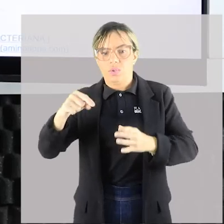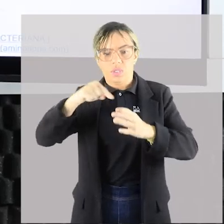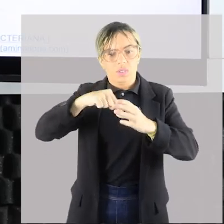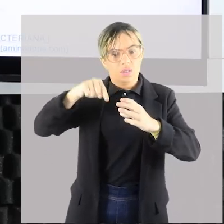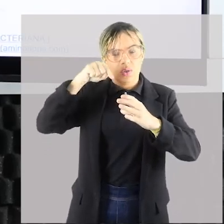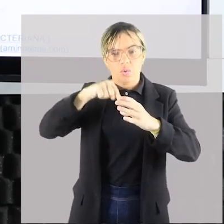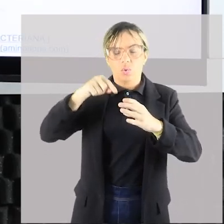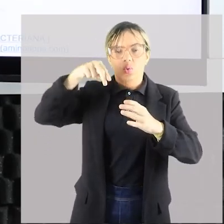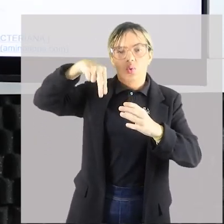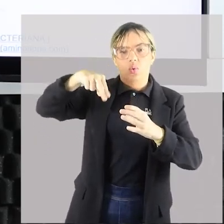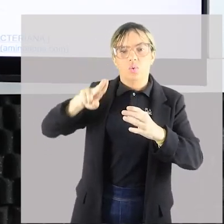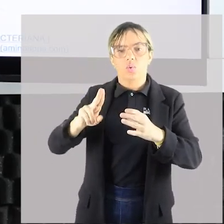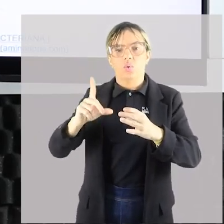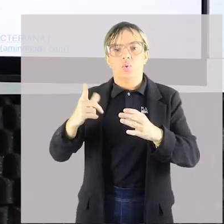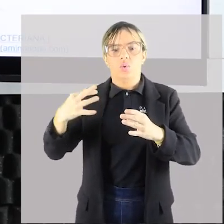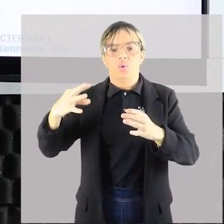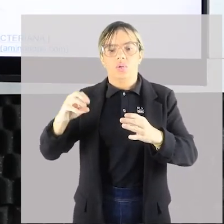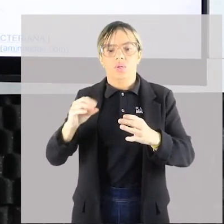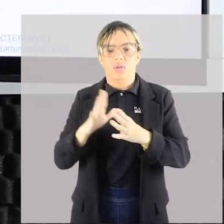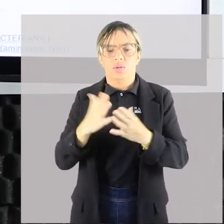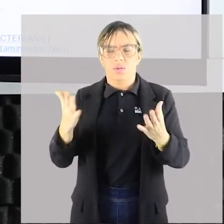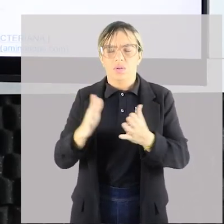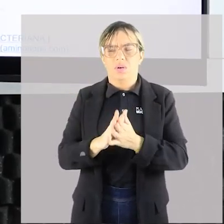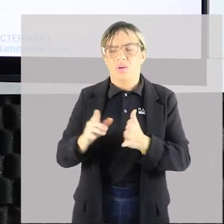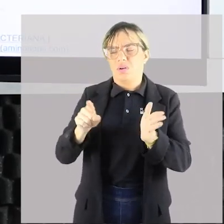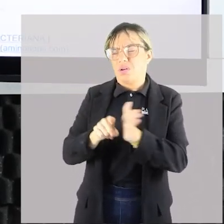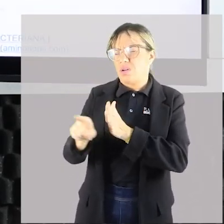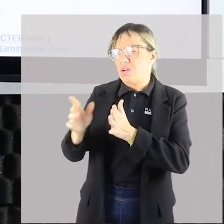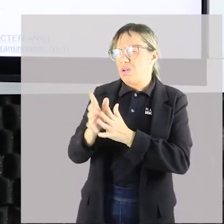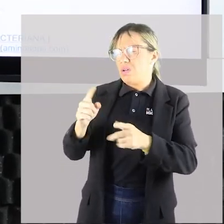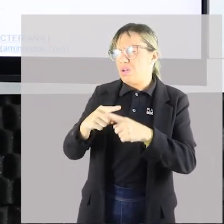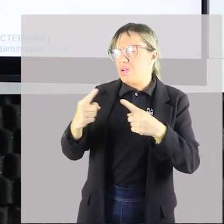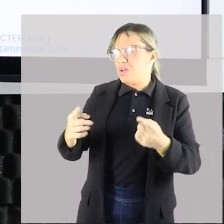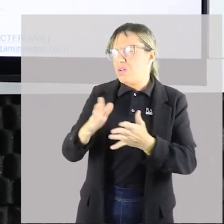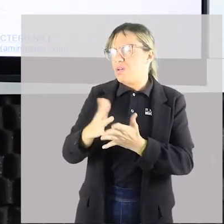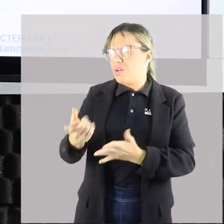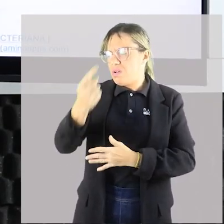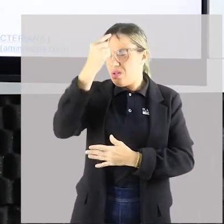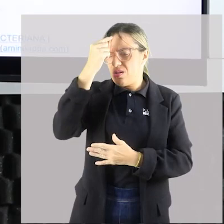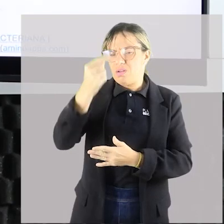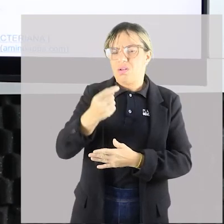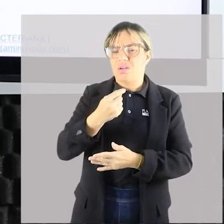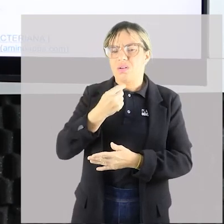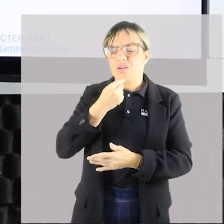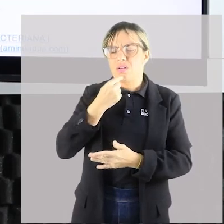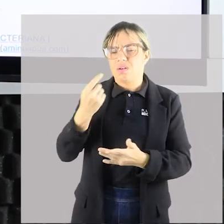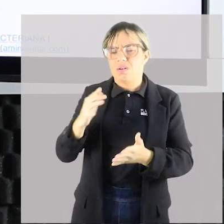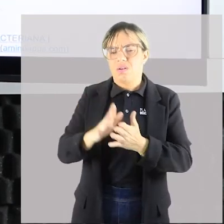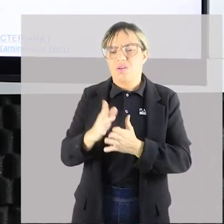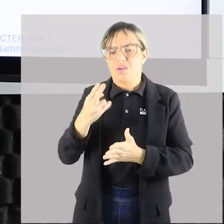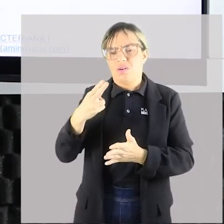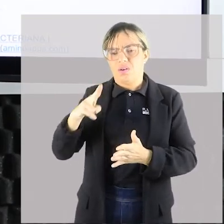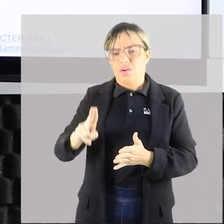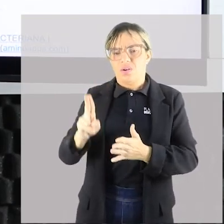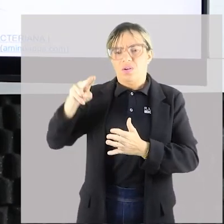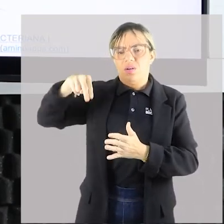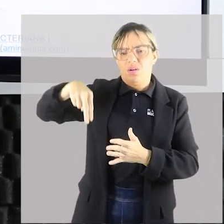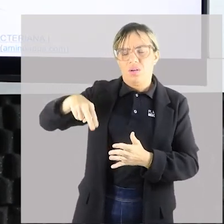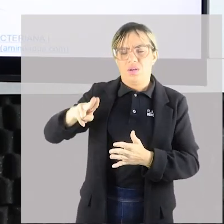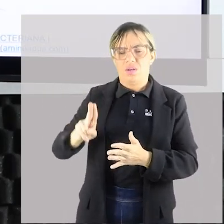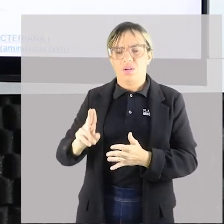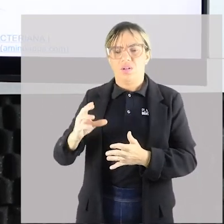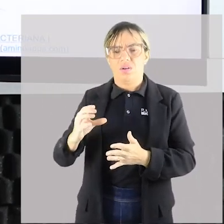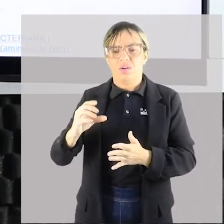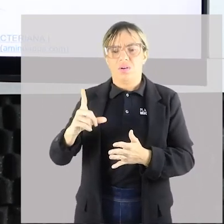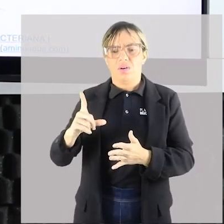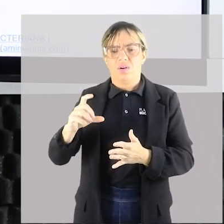tá certo? Raíssa, mas eu tô vendo, né, aí na imagem, uma denominação de nucleóide.